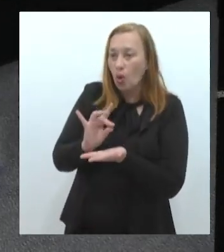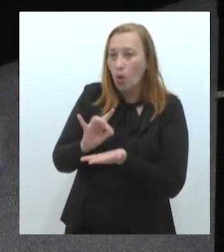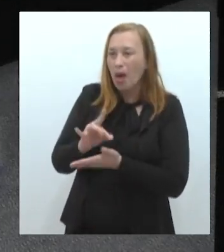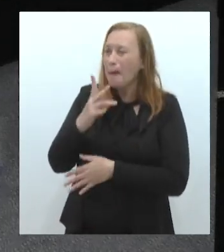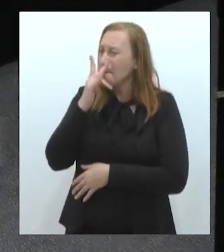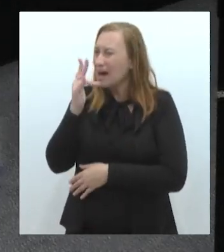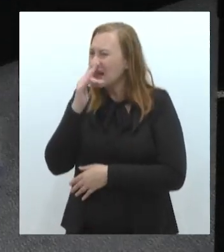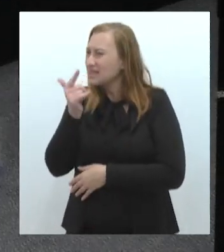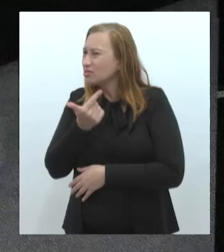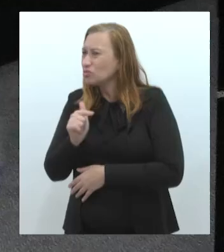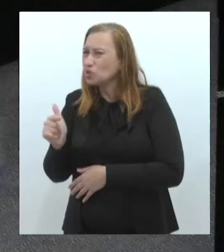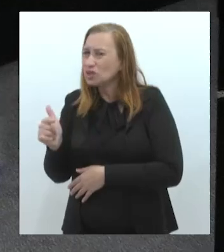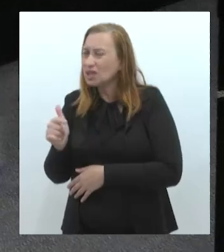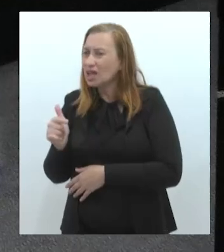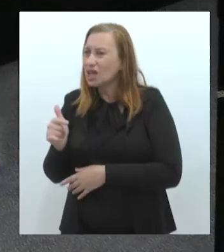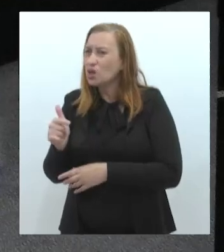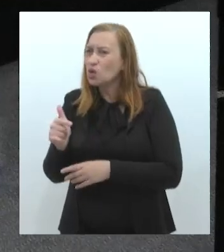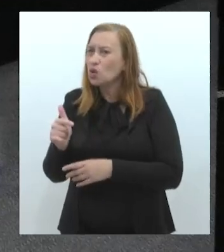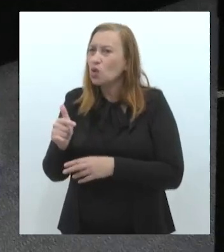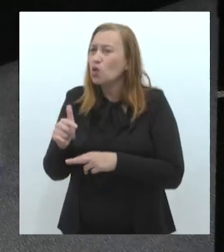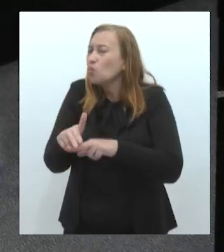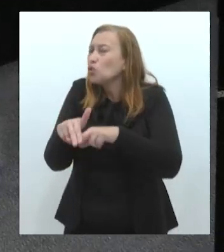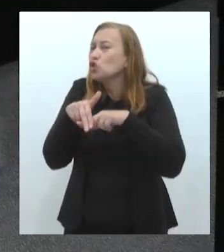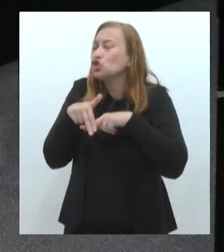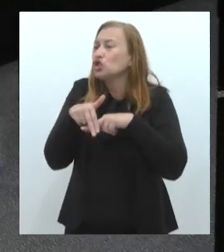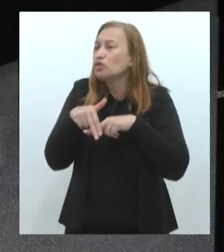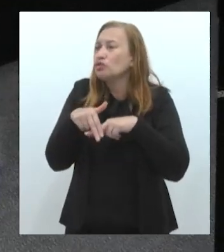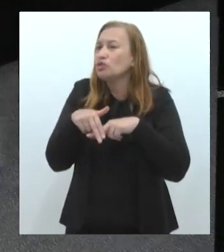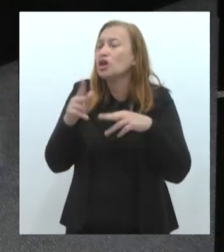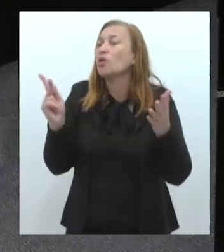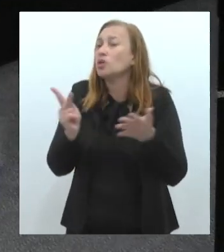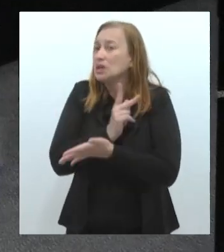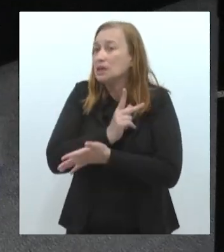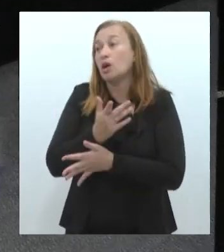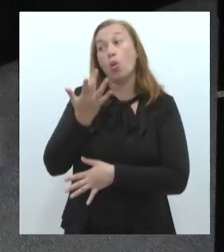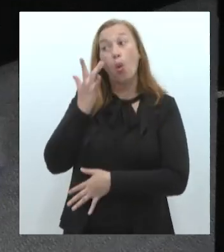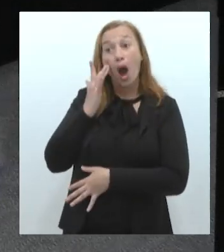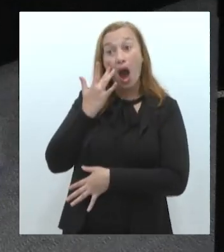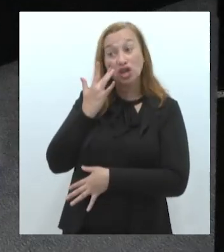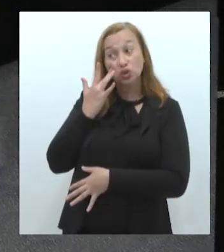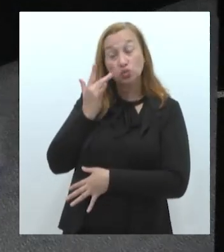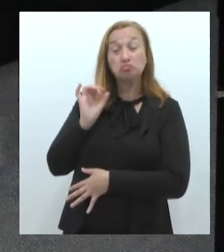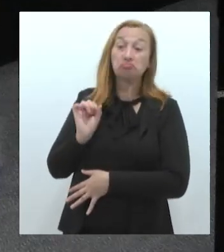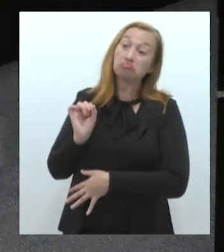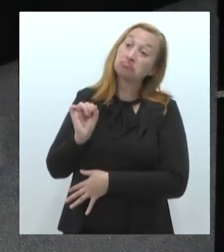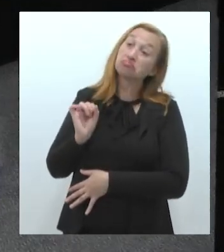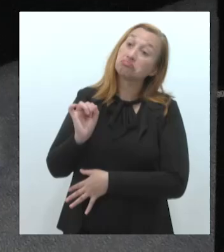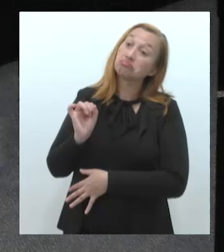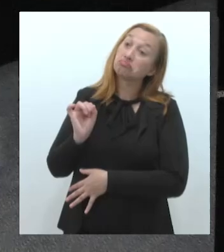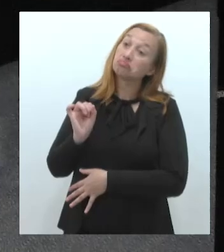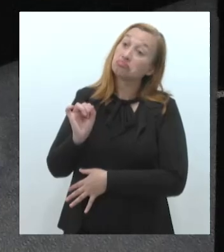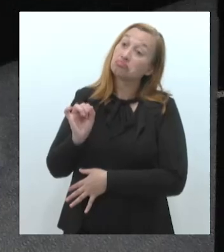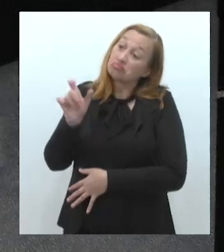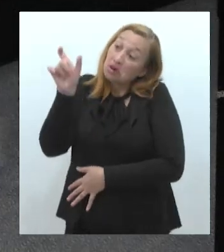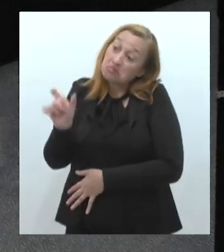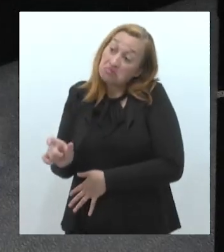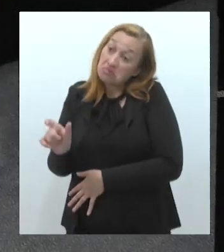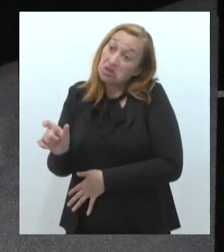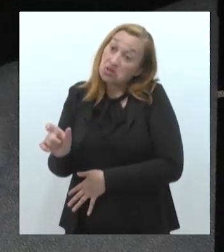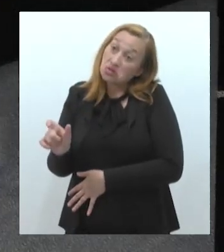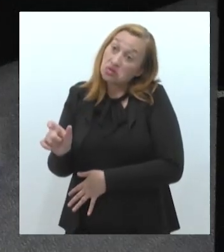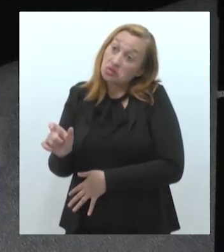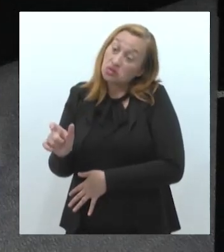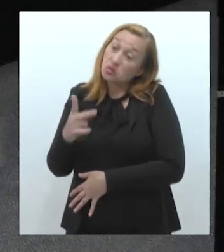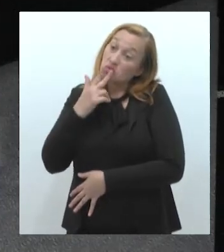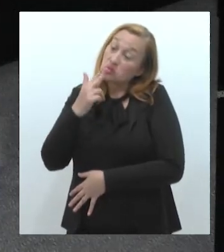o que causou essa tragédia. Acho eu que deve até ser alguém que fumou